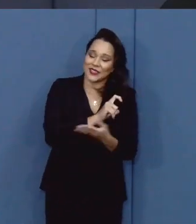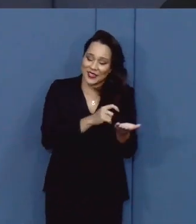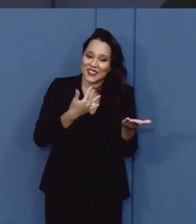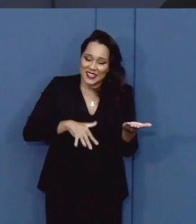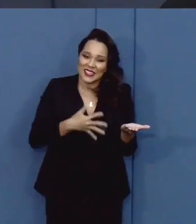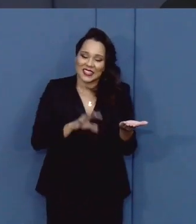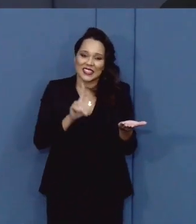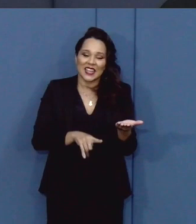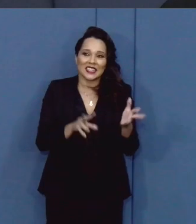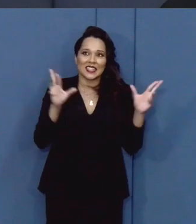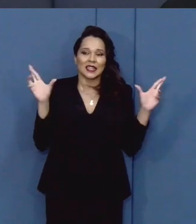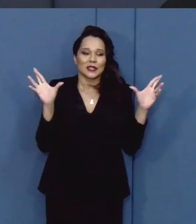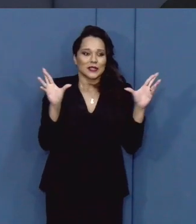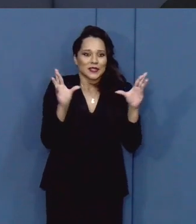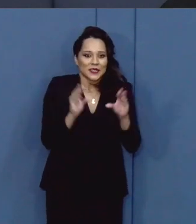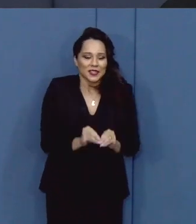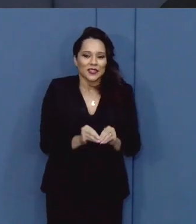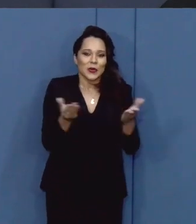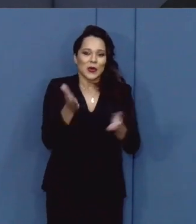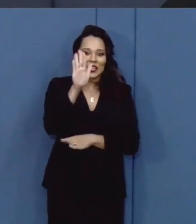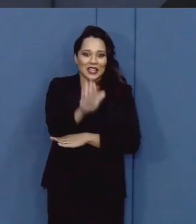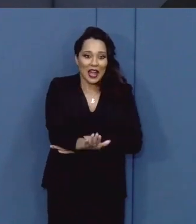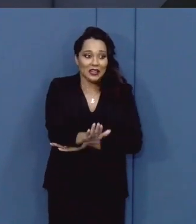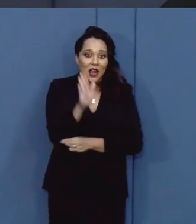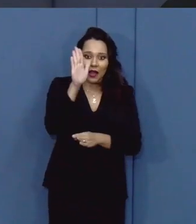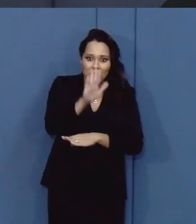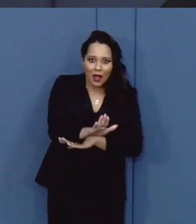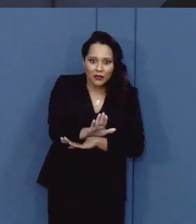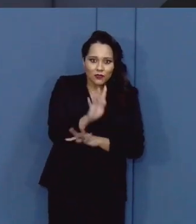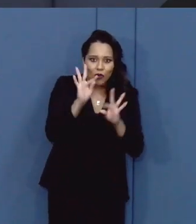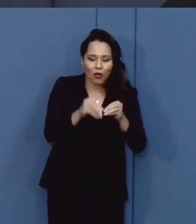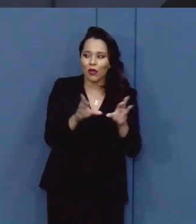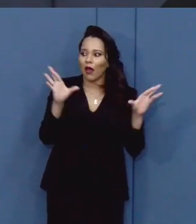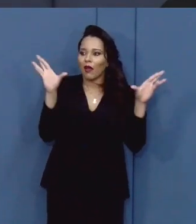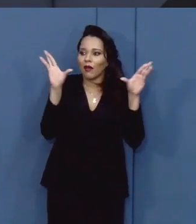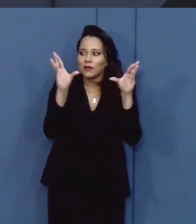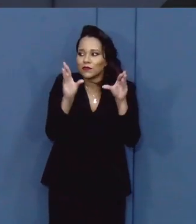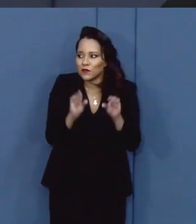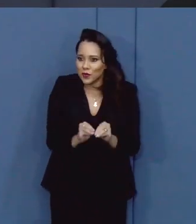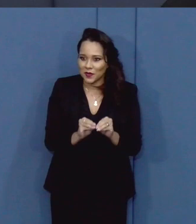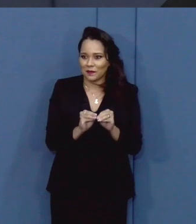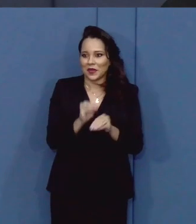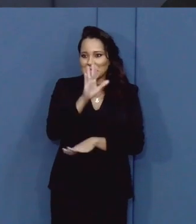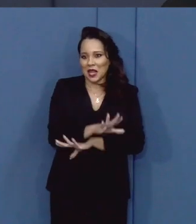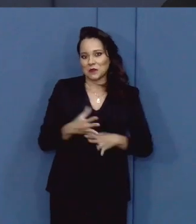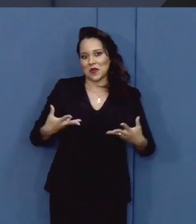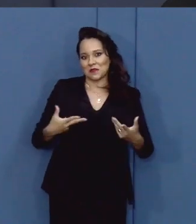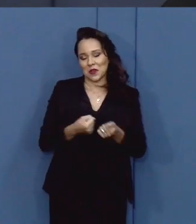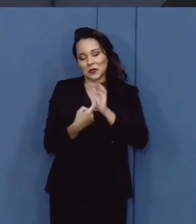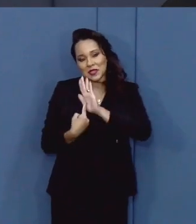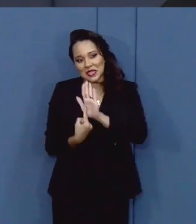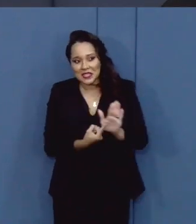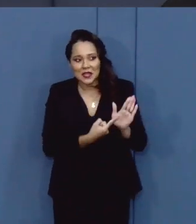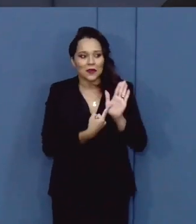que é sintetizar essa tarde maravilhosa que tivemos aqui, das